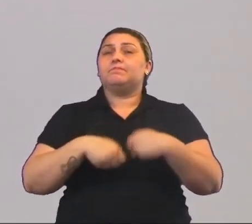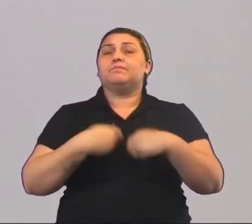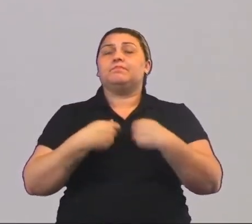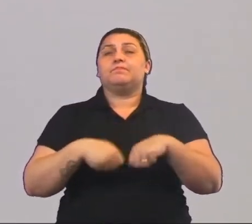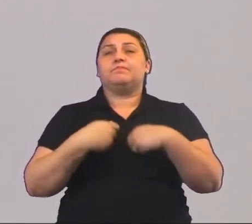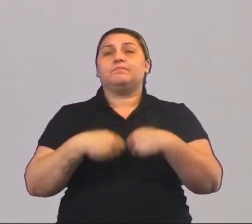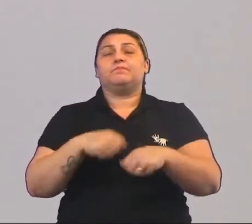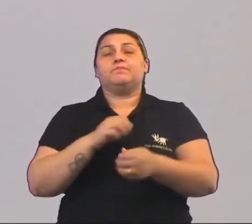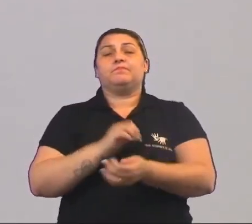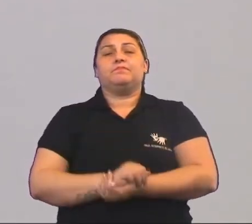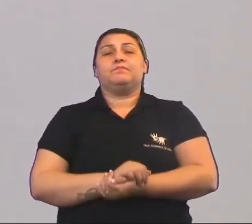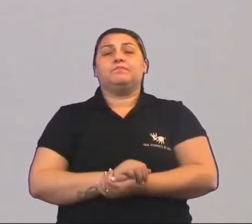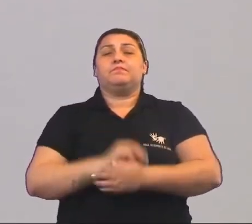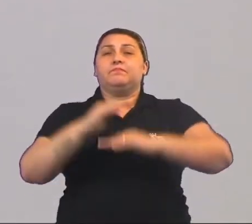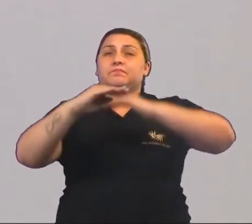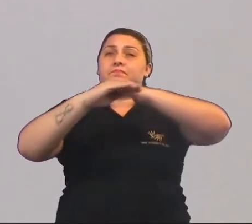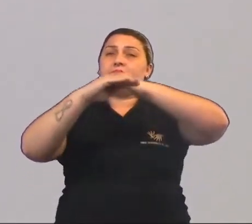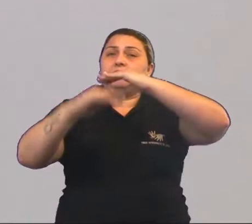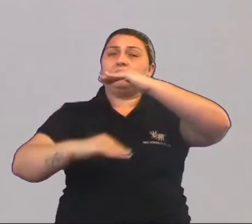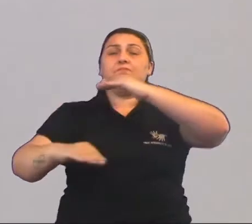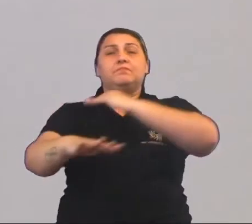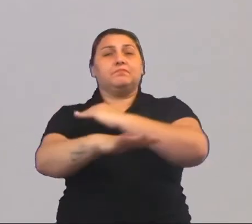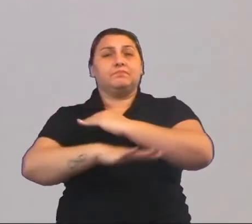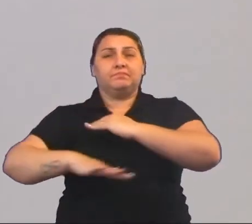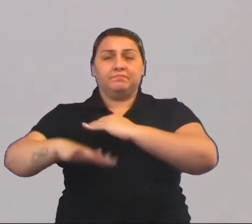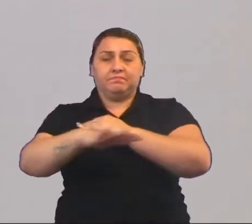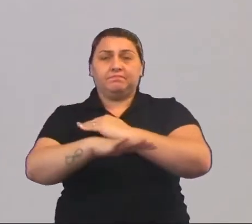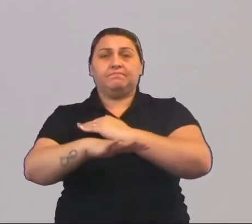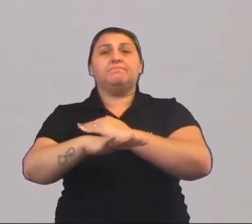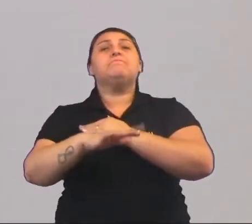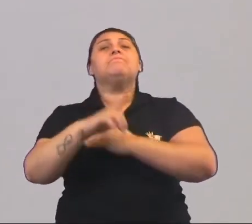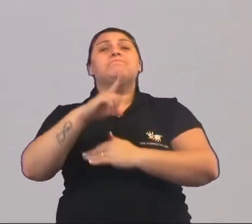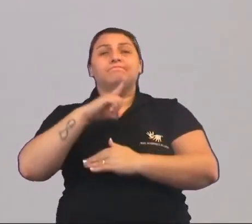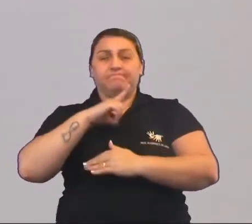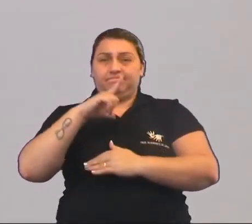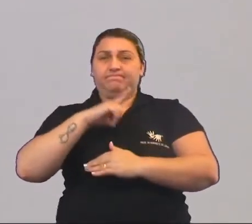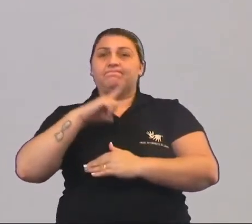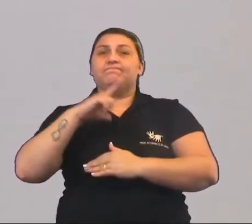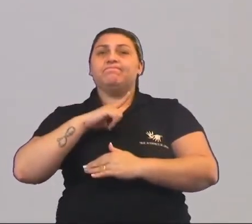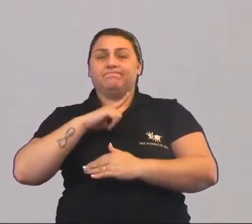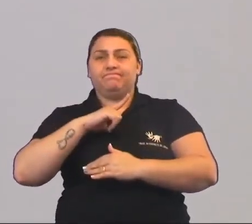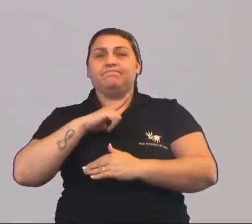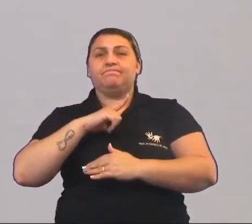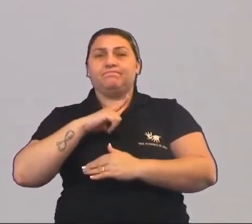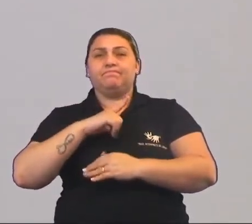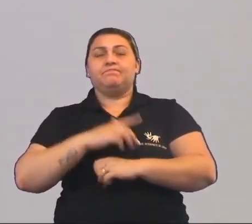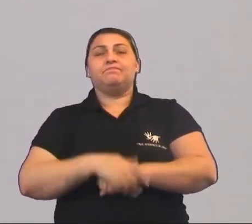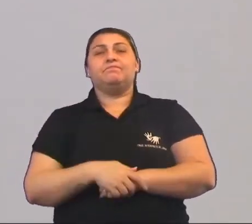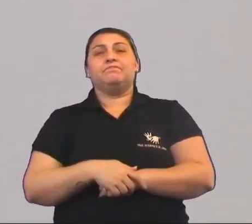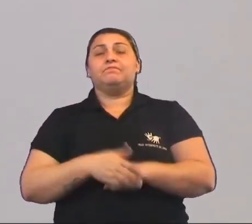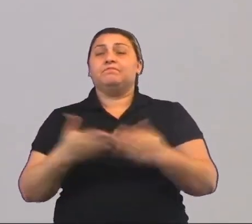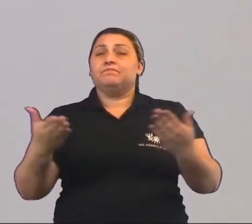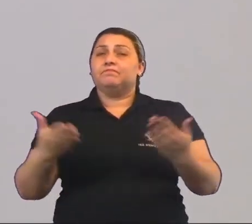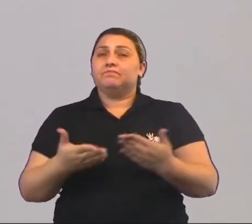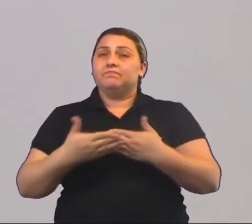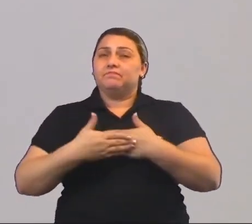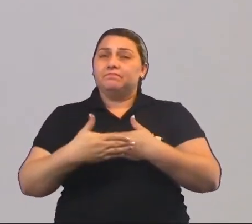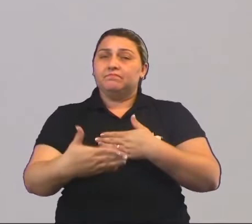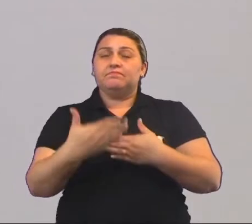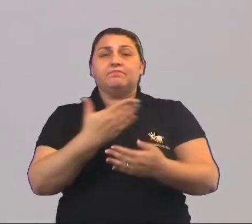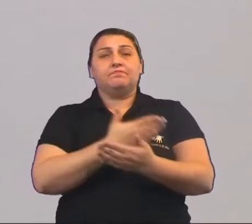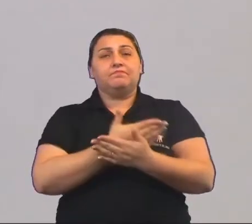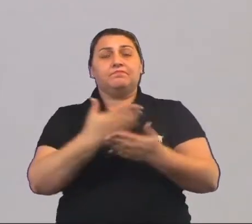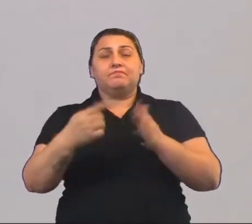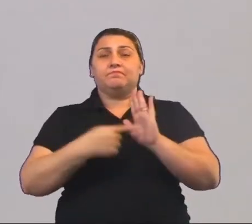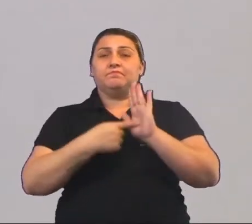necessita que essa desigualdade social, ela venha a existir. A partir de agora, eu vou